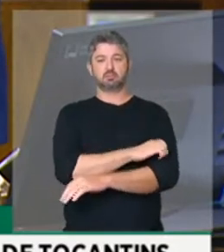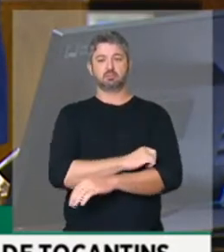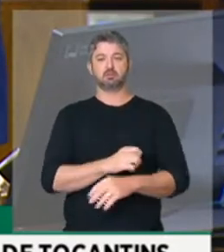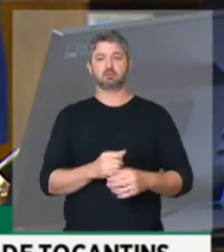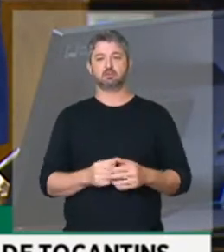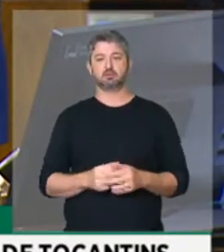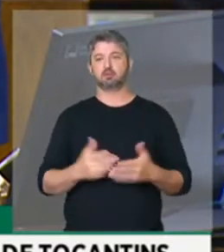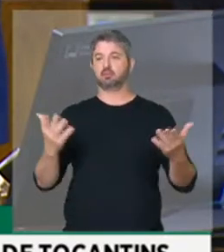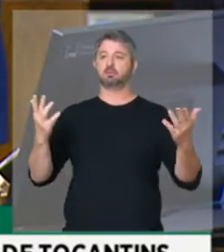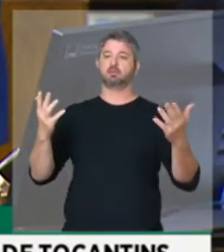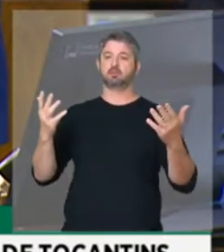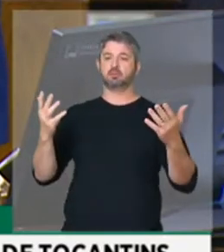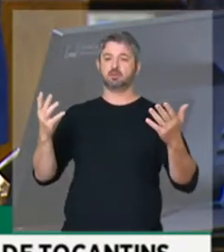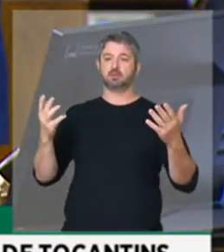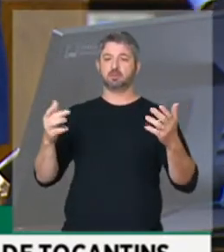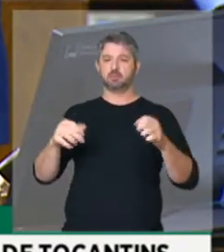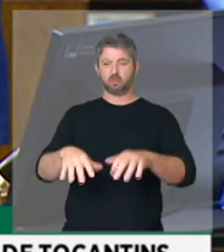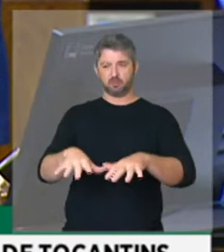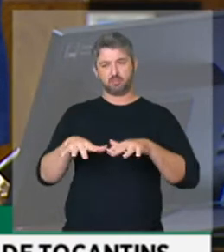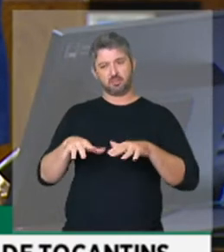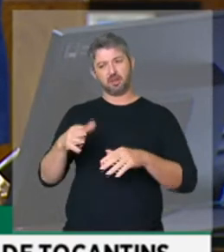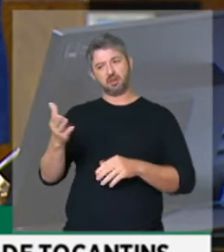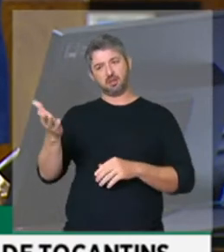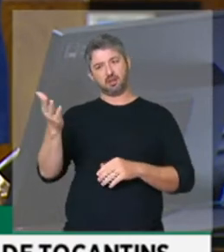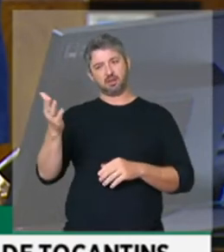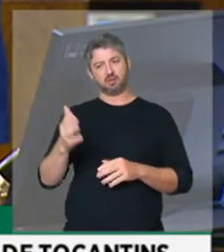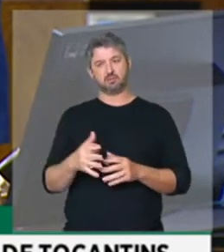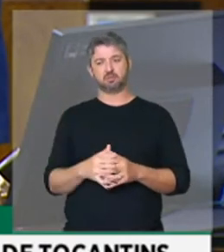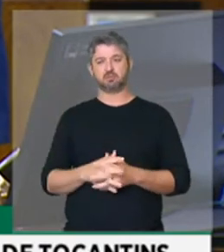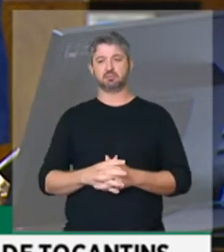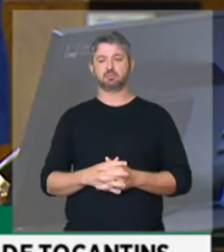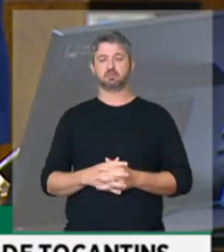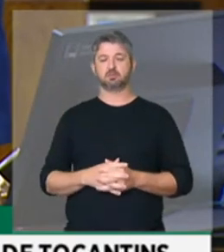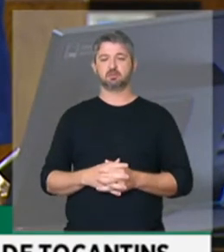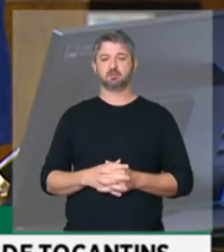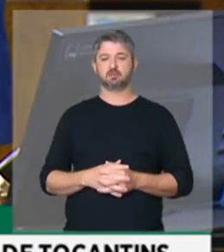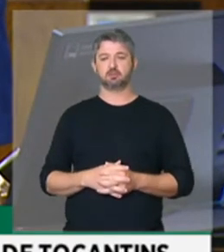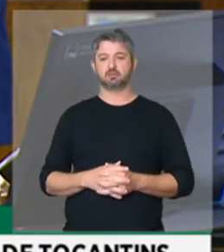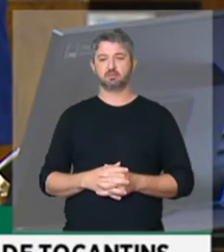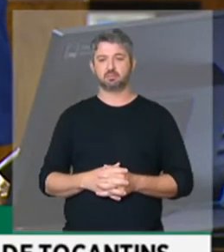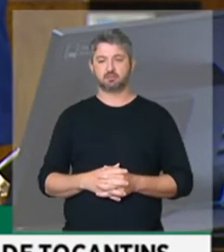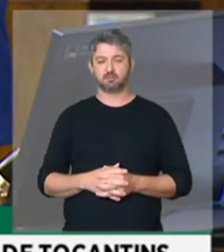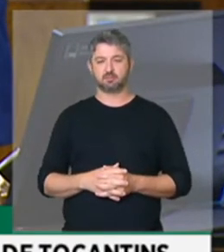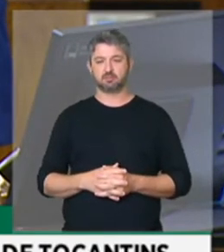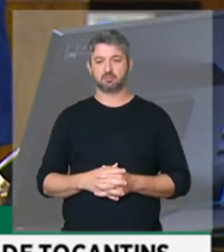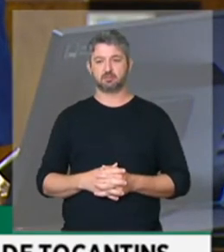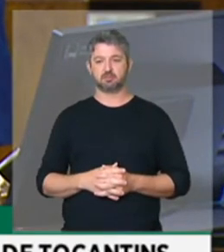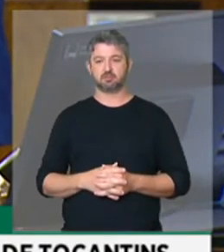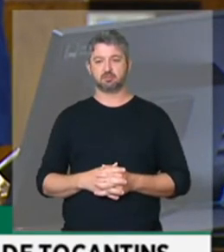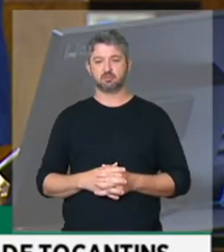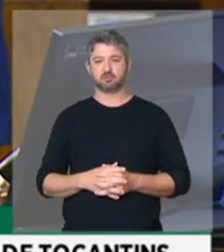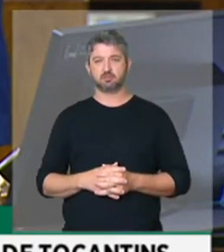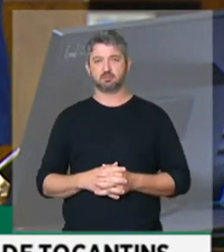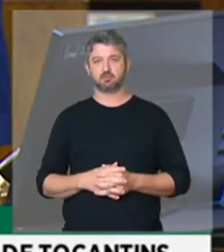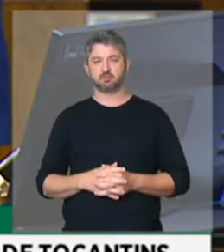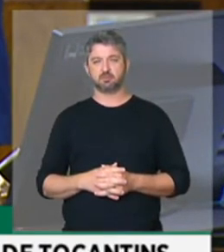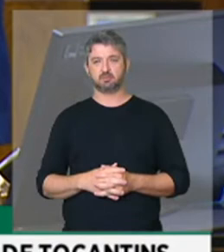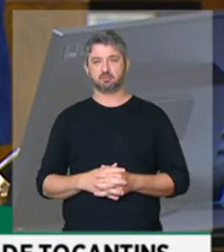não é possível, os senhores dentro do plenário. Ai, tenha calma. É muita prosa.